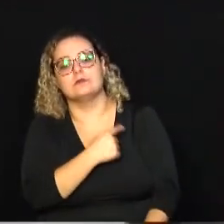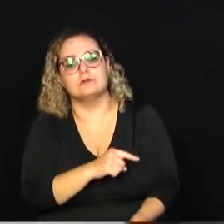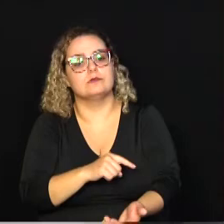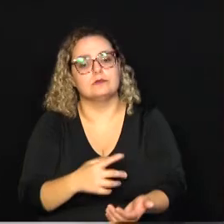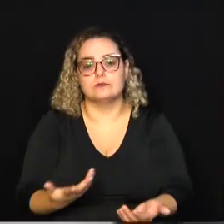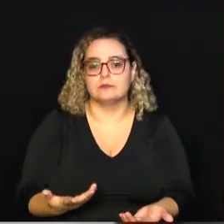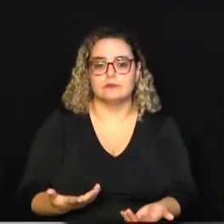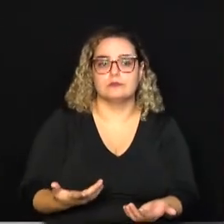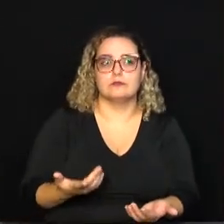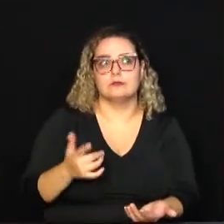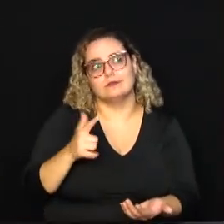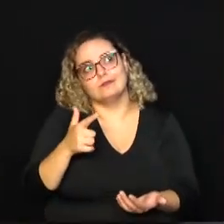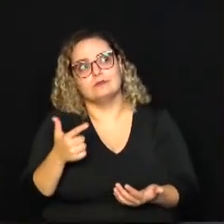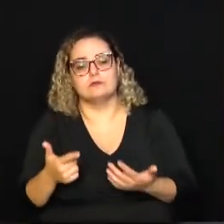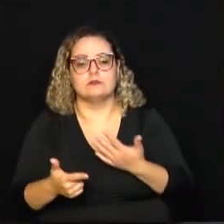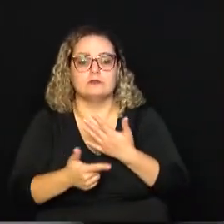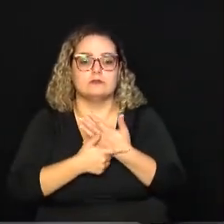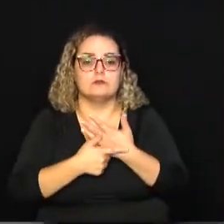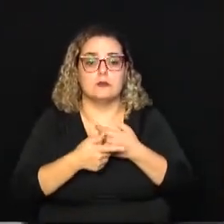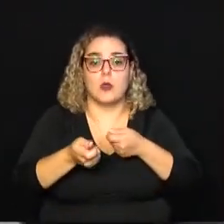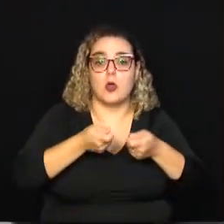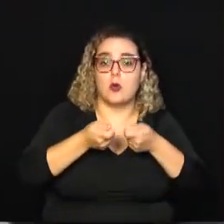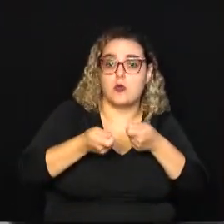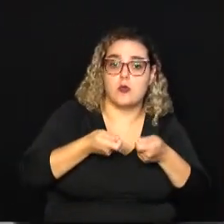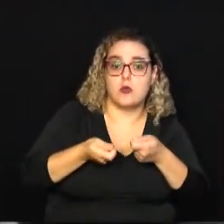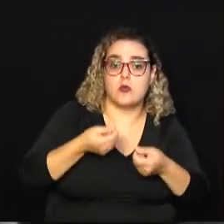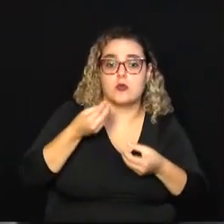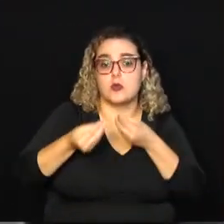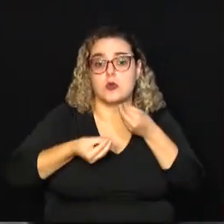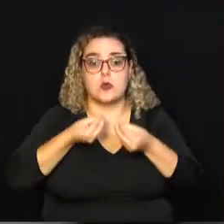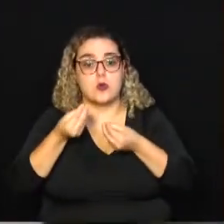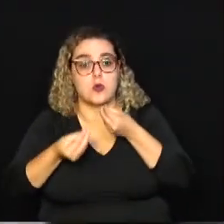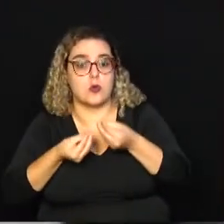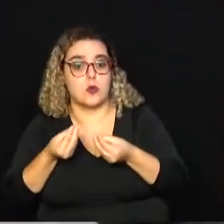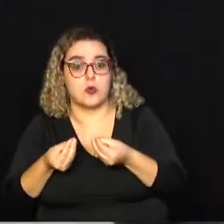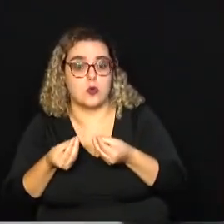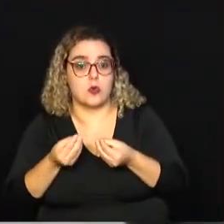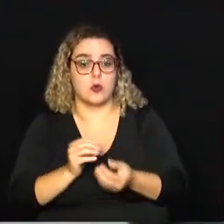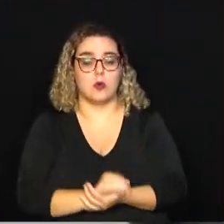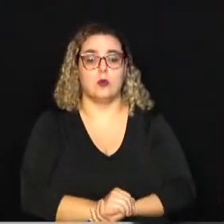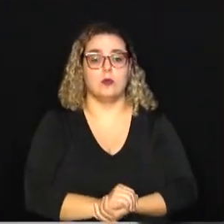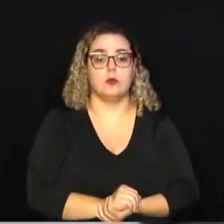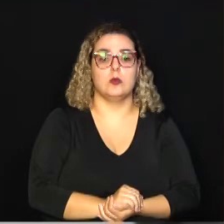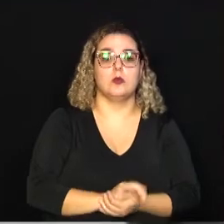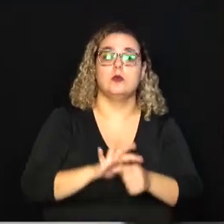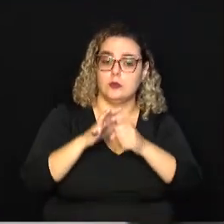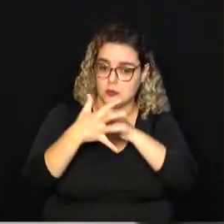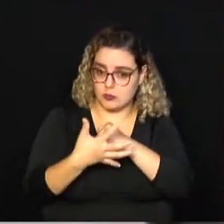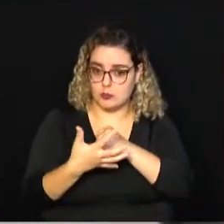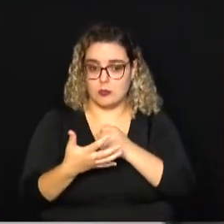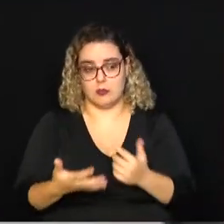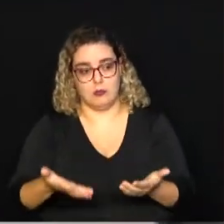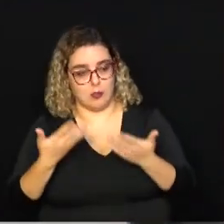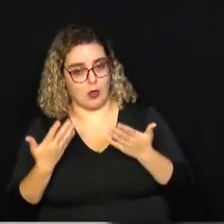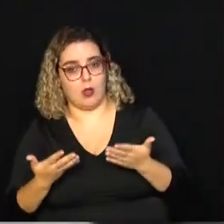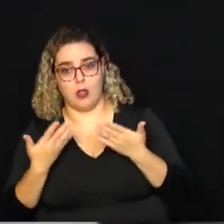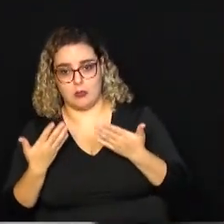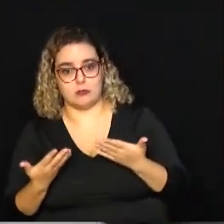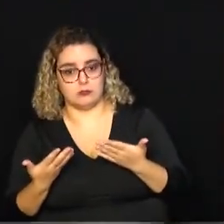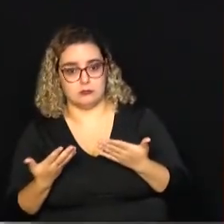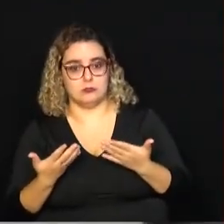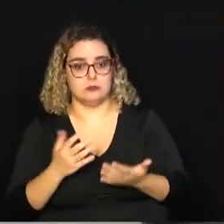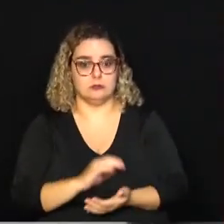grande papel no controle, no manejo da Covid em casos leves, não tem